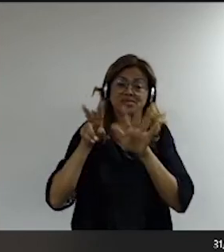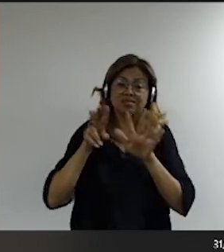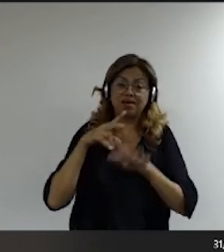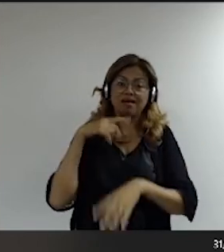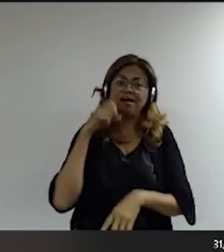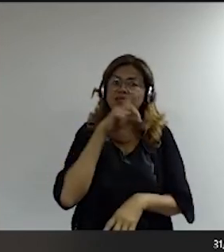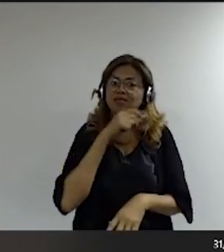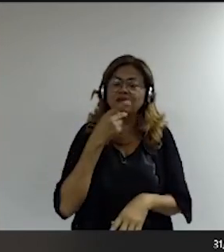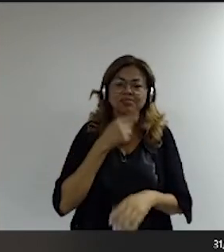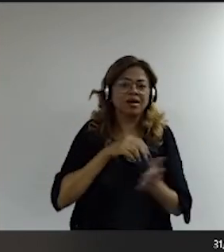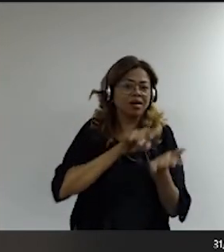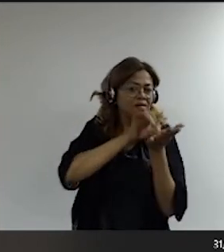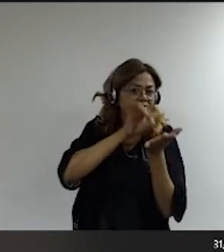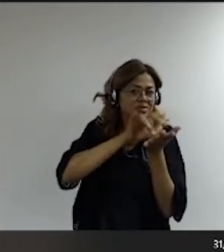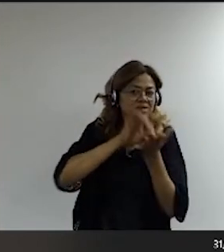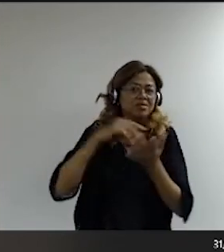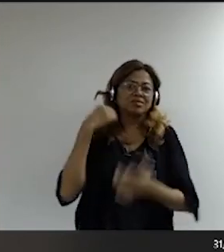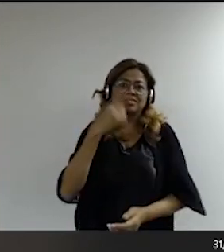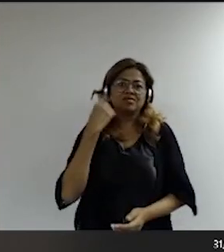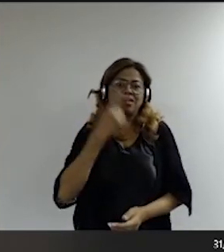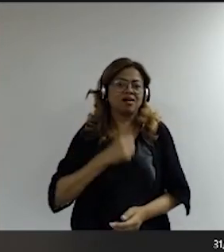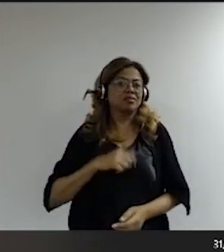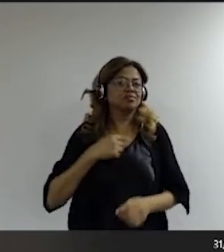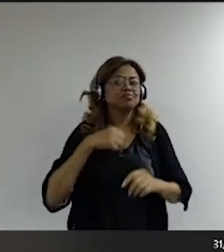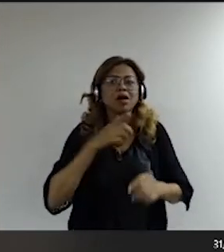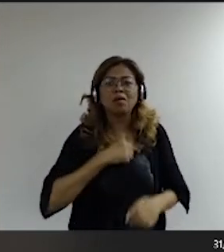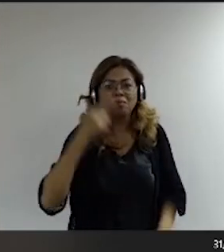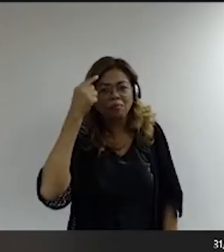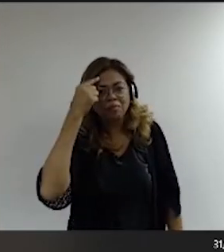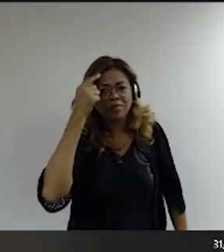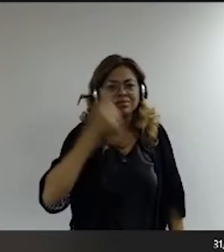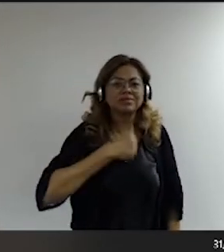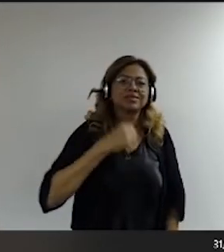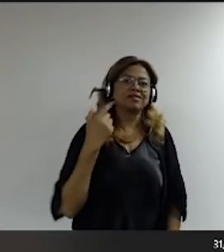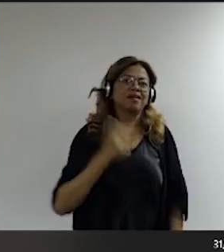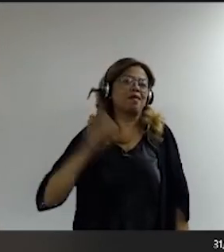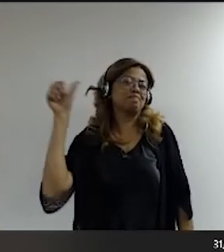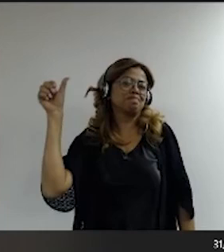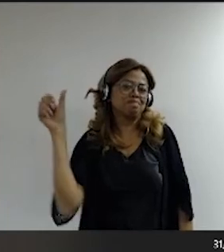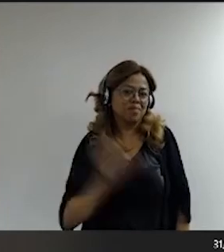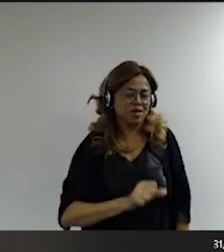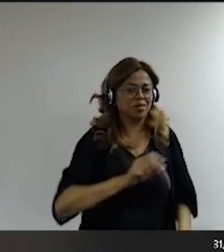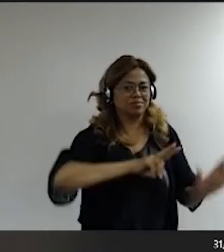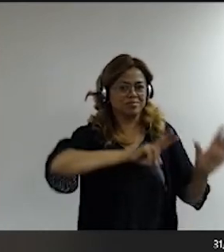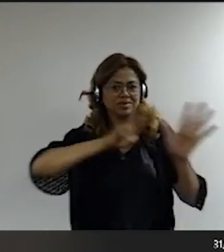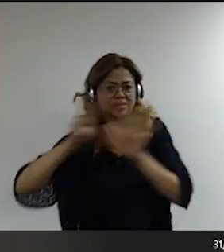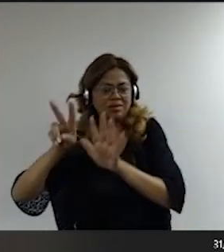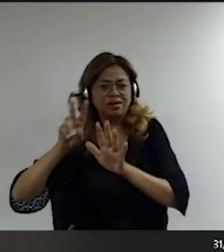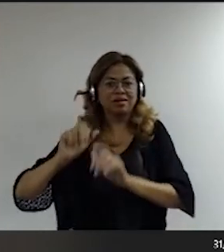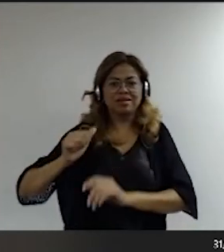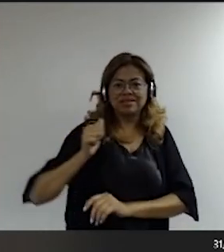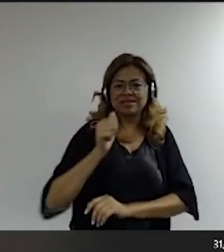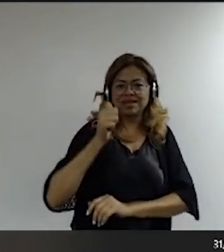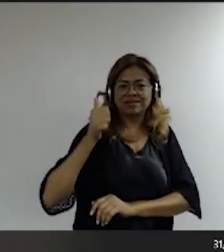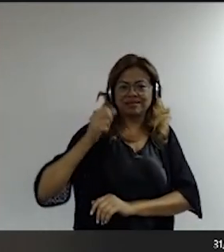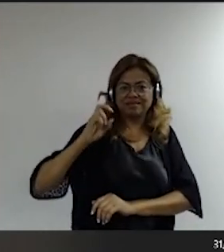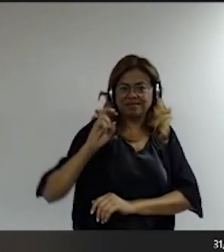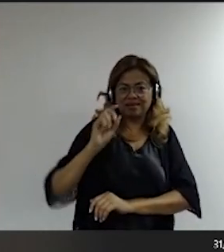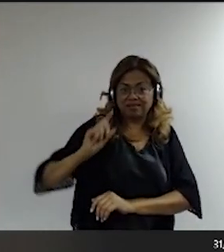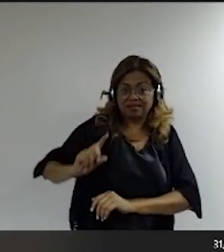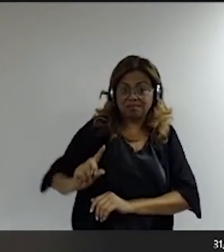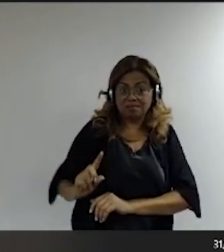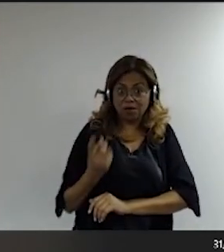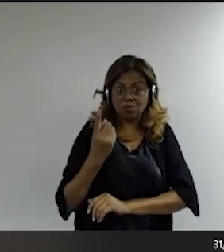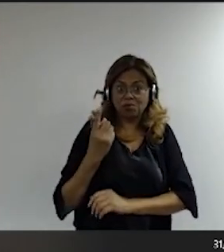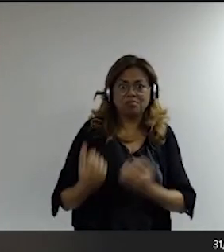Os adversários da advocacia tiveram a pior semana dos últimos anos. 115 mil participantes,